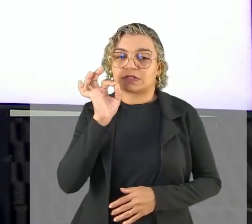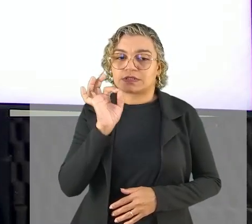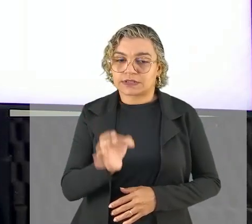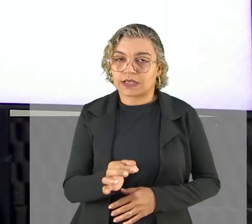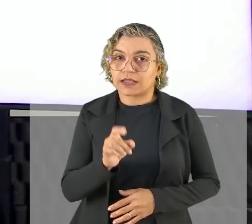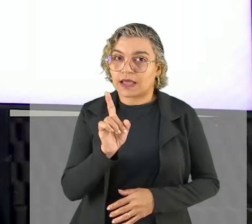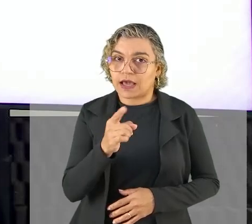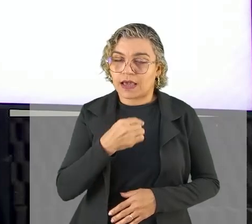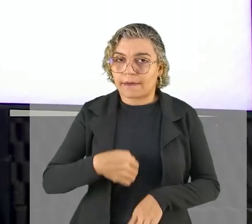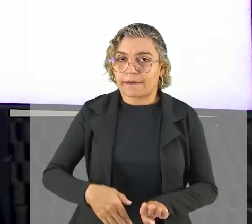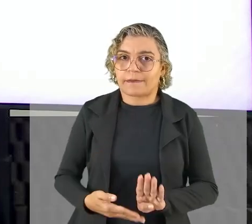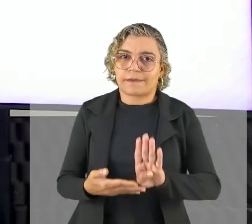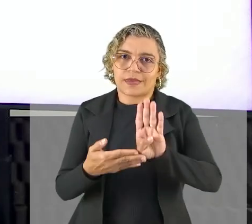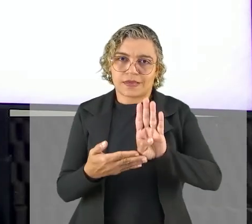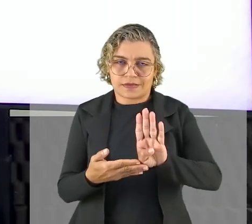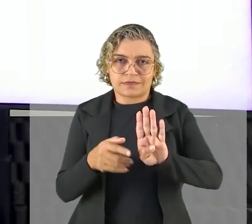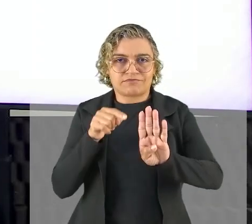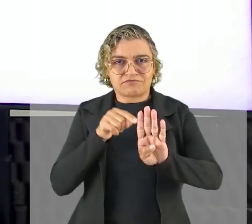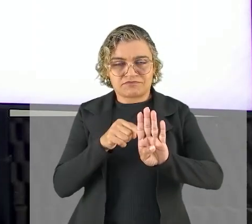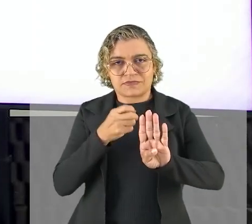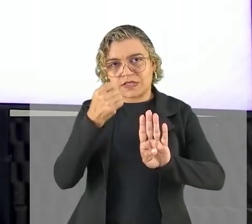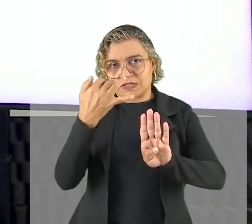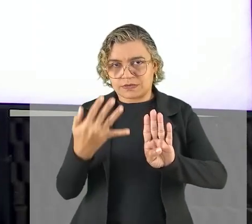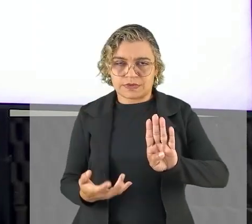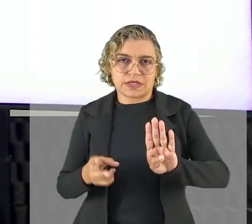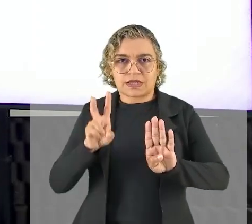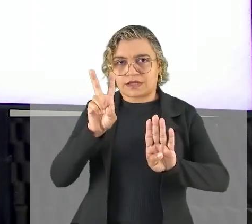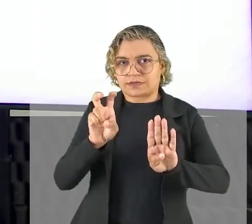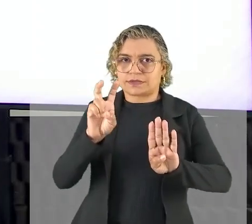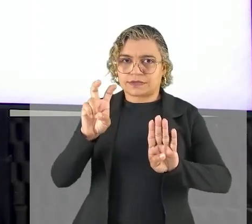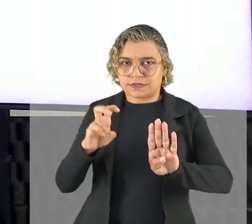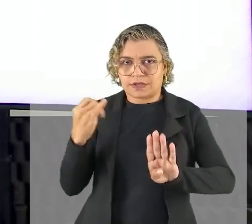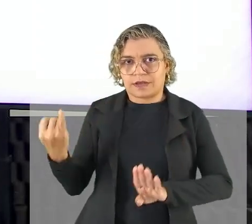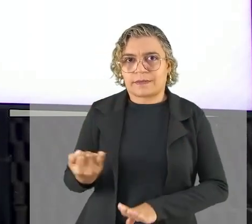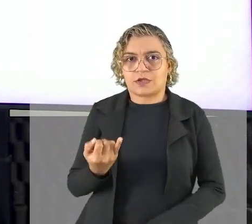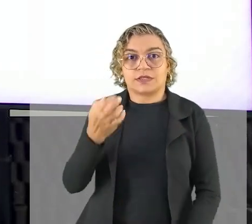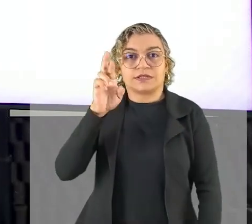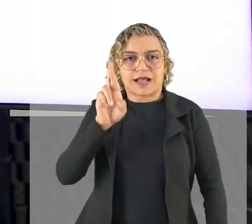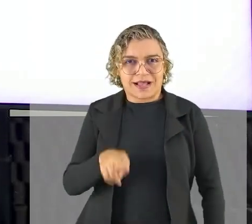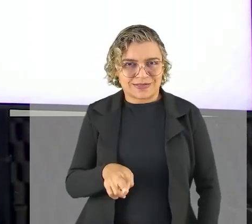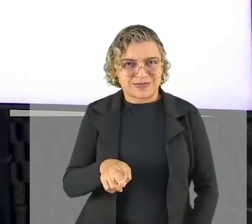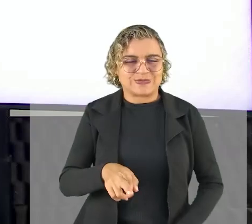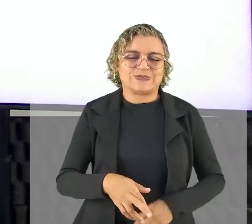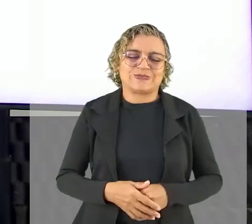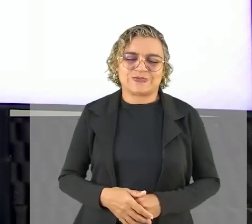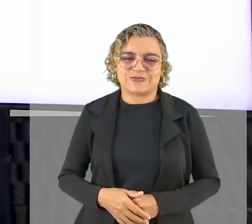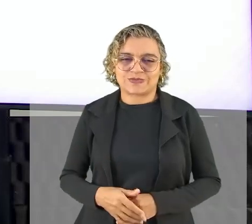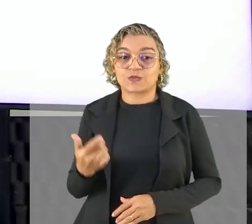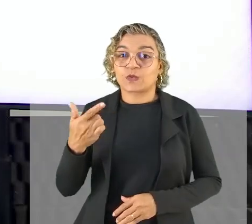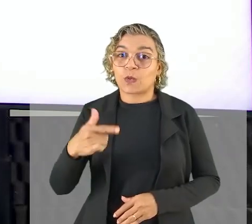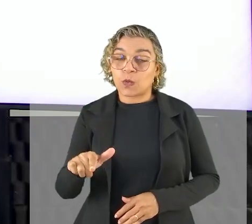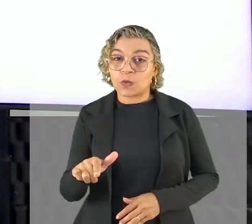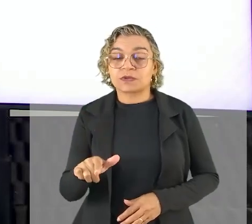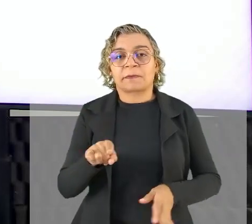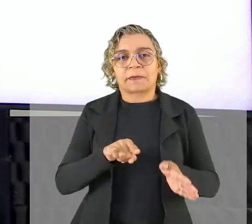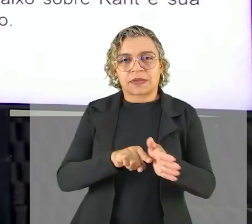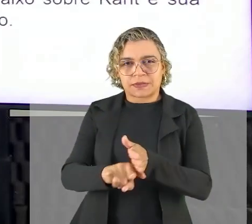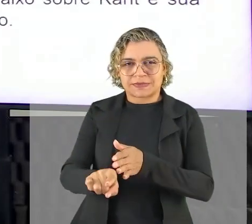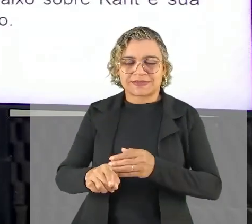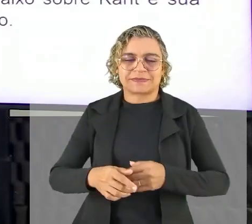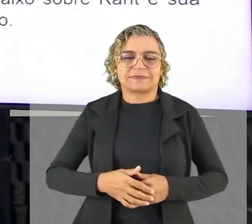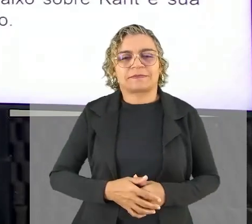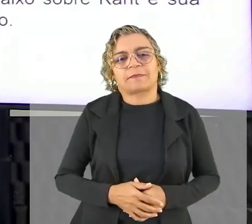a letra B, né, que trata da importância da razão. Beleza? Vamos para mais uma questão